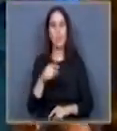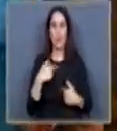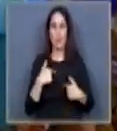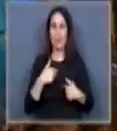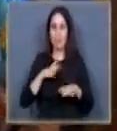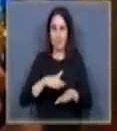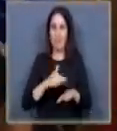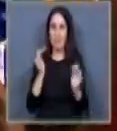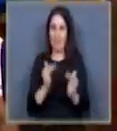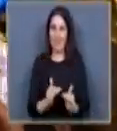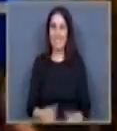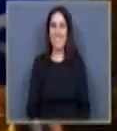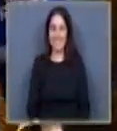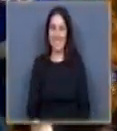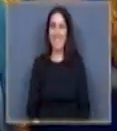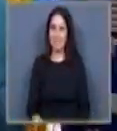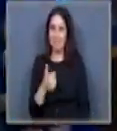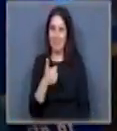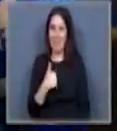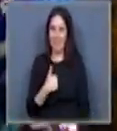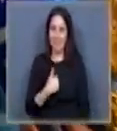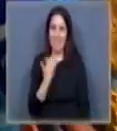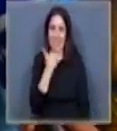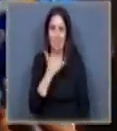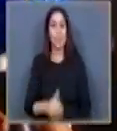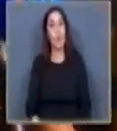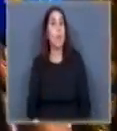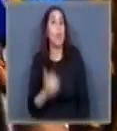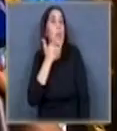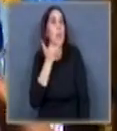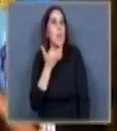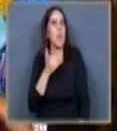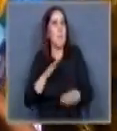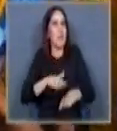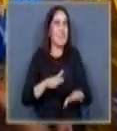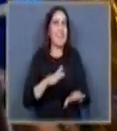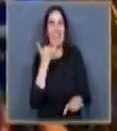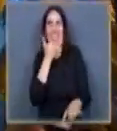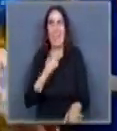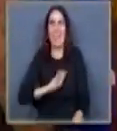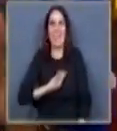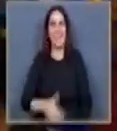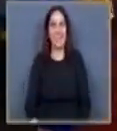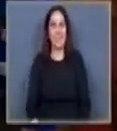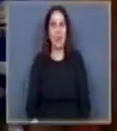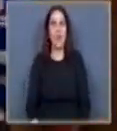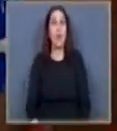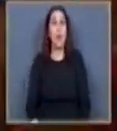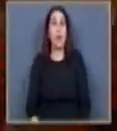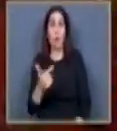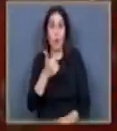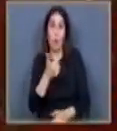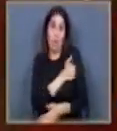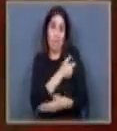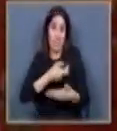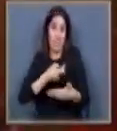tempo. Mas marchas igualmente. Mas marcho igualmente. E com a mesma alegria, não é? Com alegria, porque para marchar é com alegria. Senão a pessoa está cegada em casa. Como é